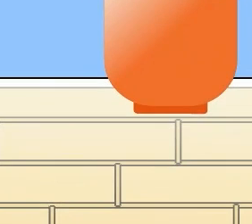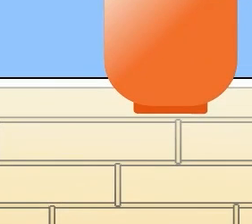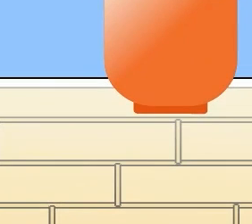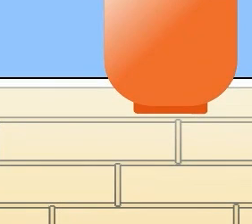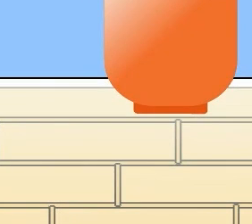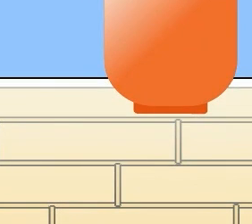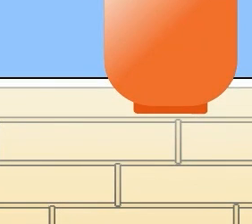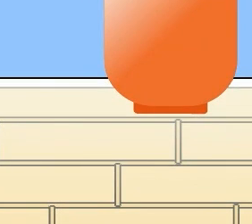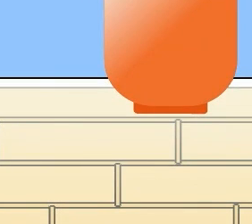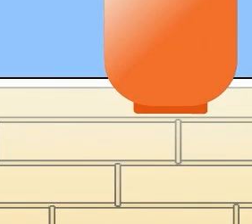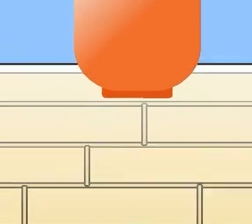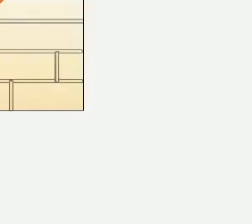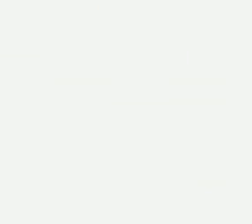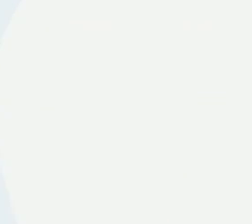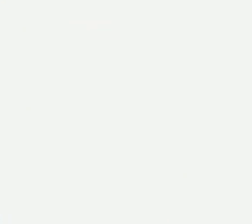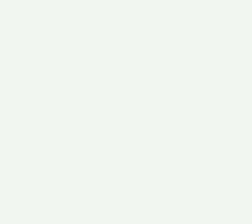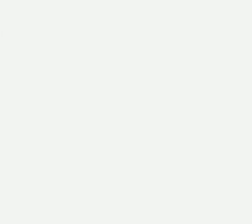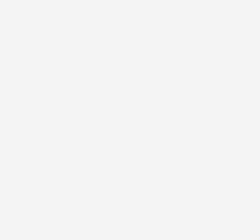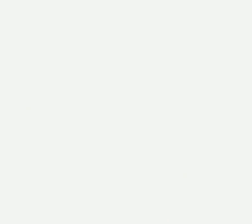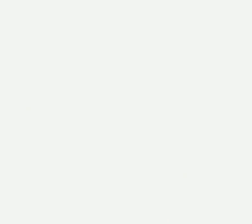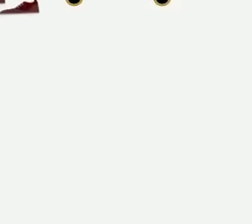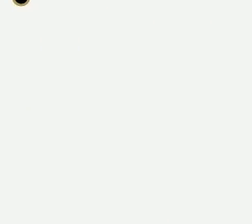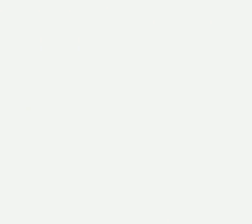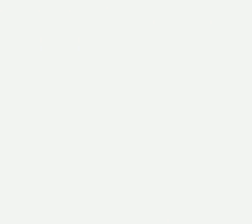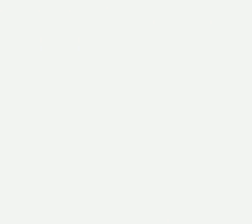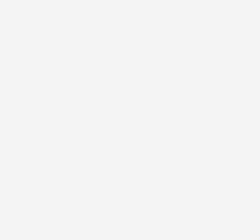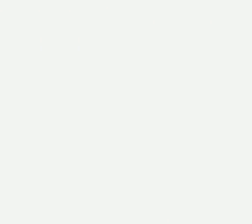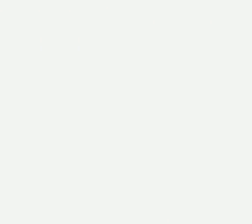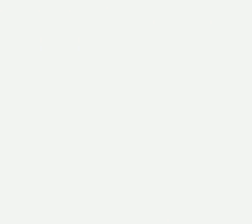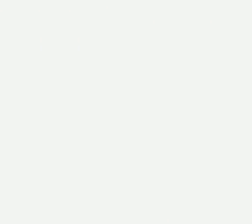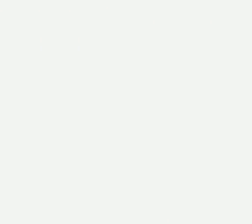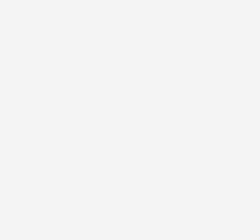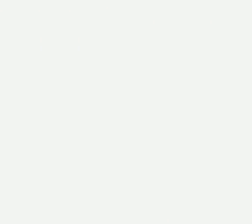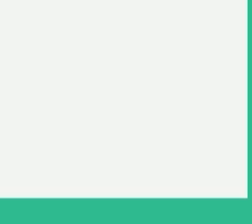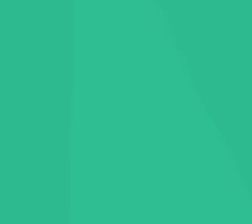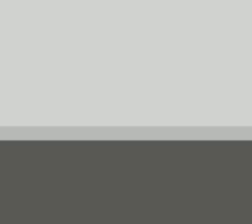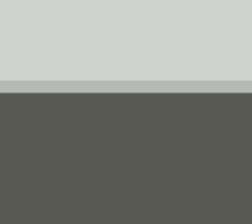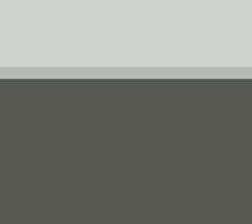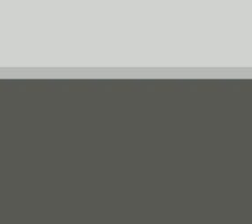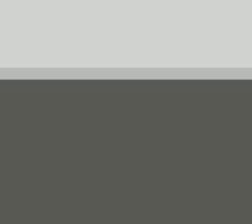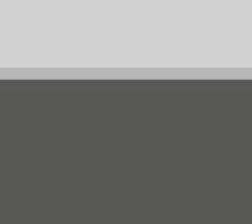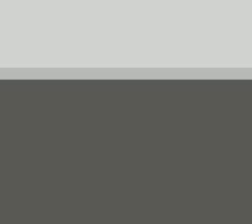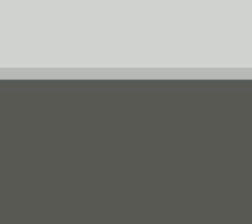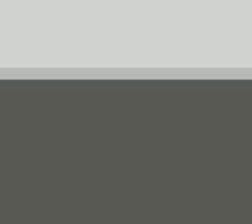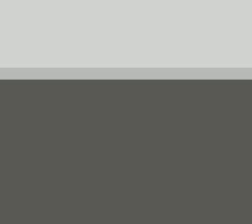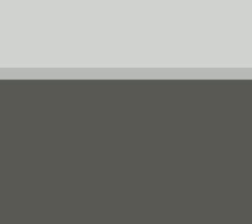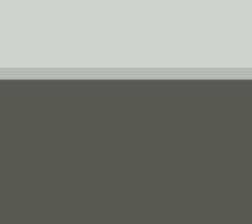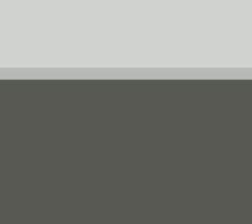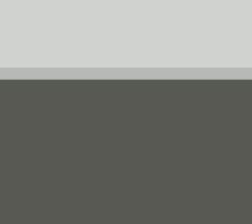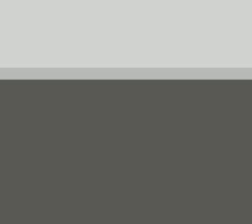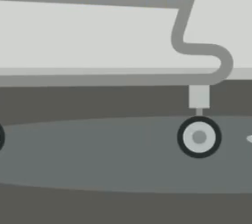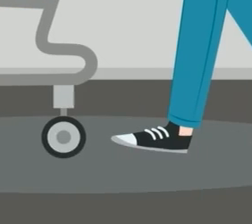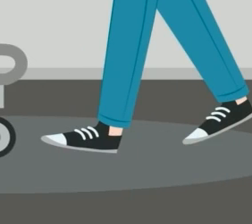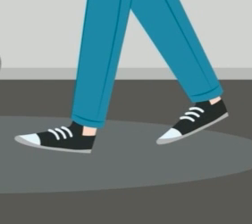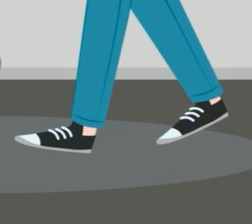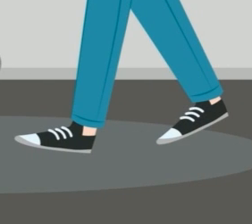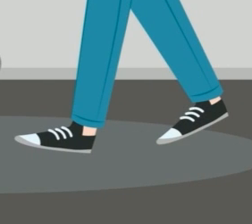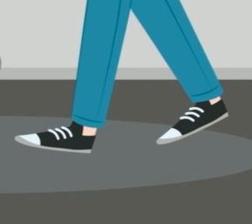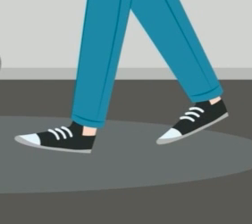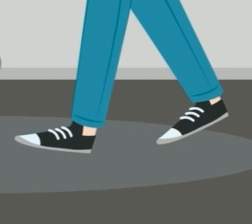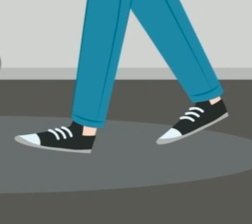as próximas gerações também tenham as mesmas necessidades atendidas. A união entre o fornecimento de bens e